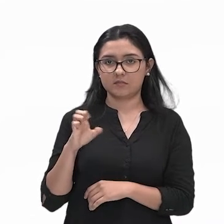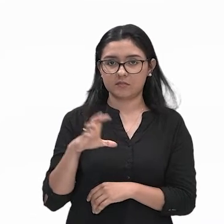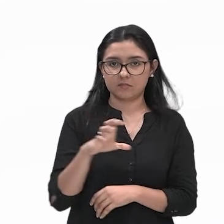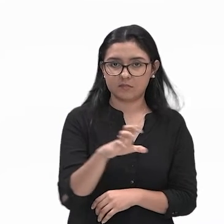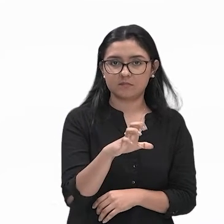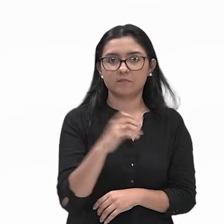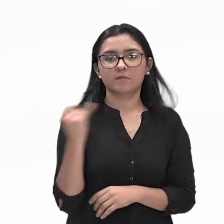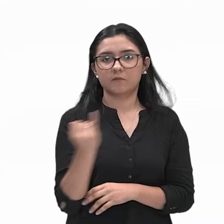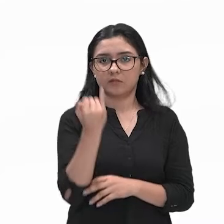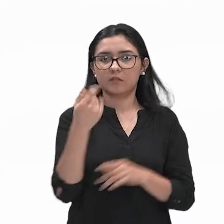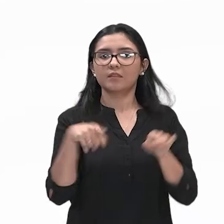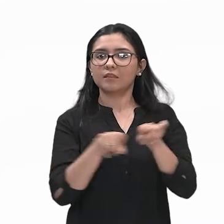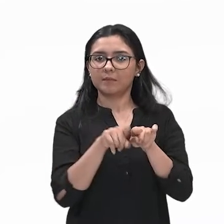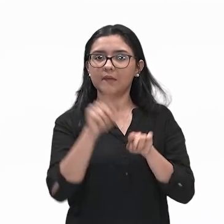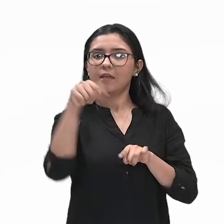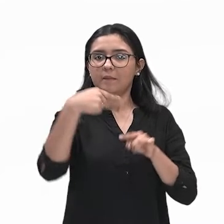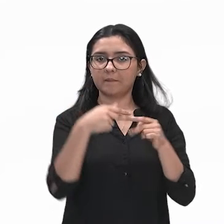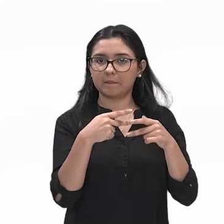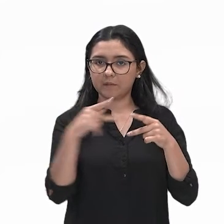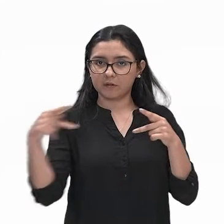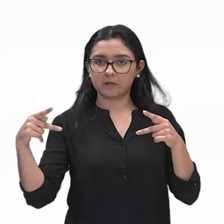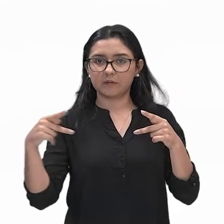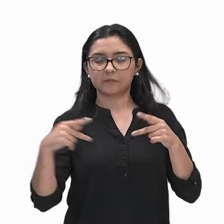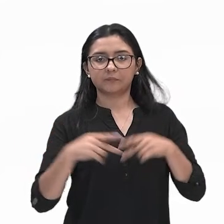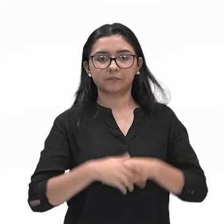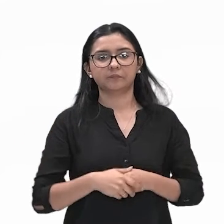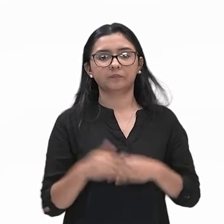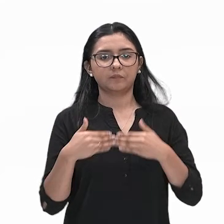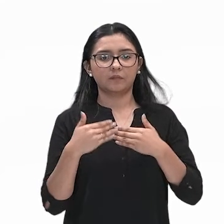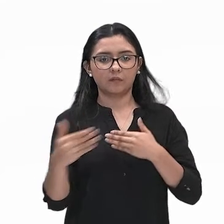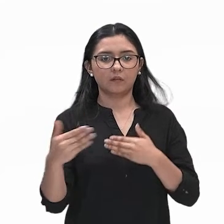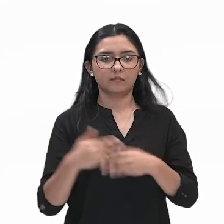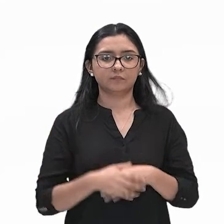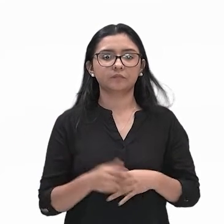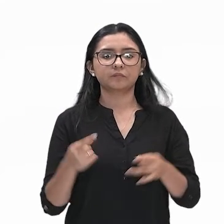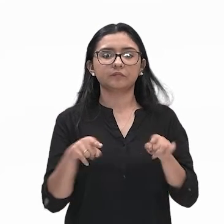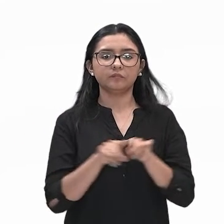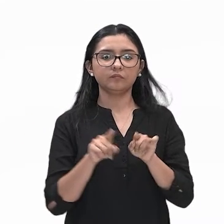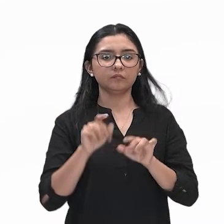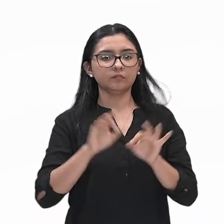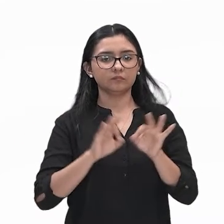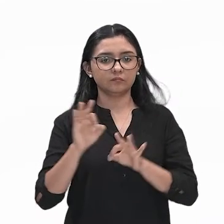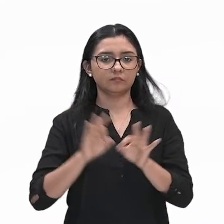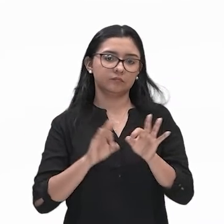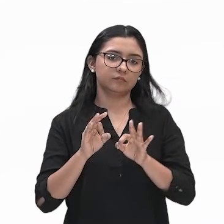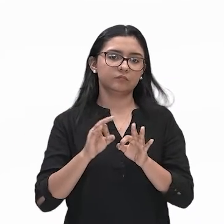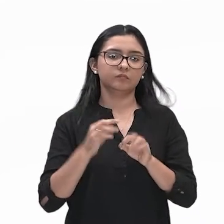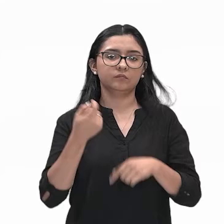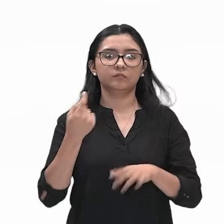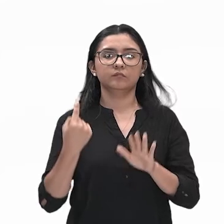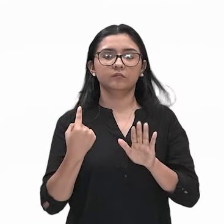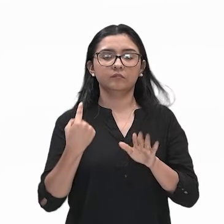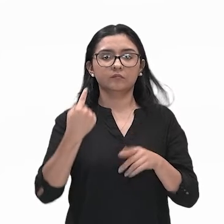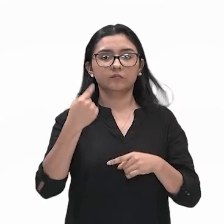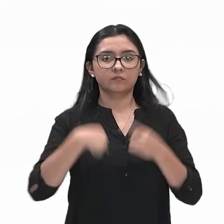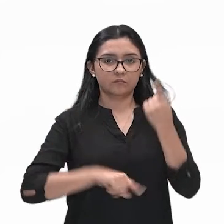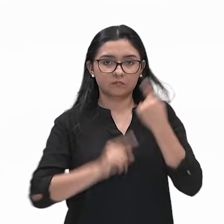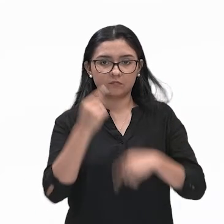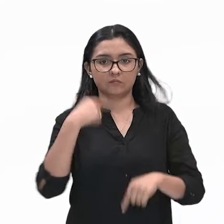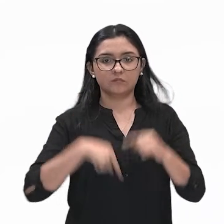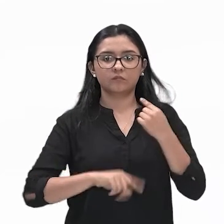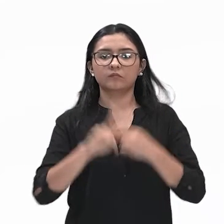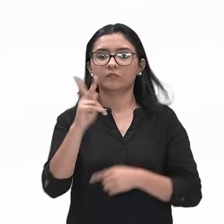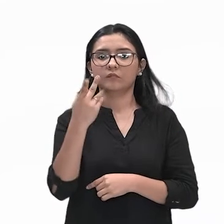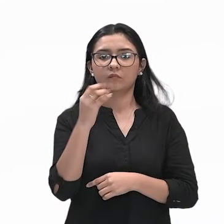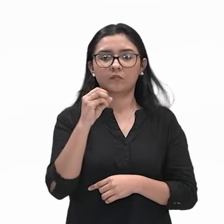são proteínas também, tá? Vamos para o próximo, que são os reguladores do metabolismo, os hormônios.